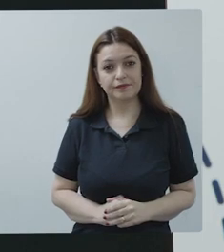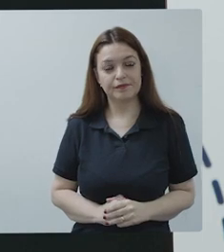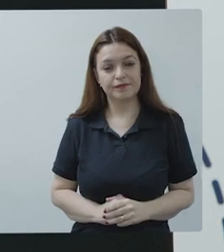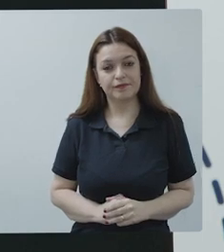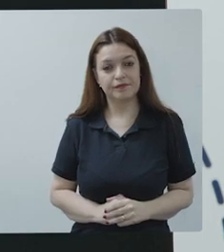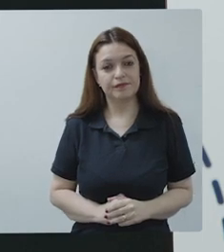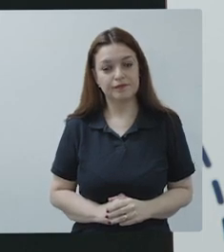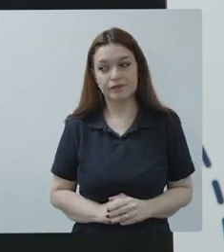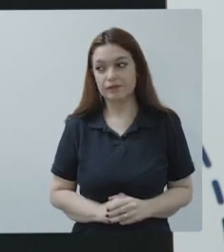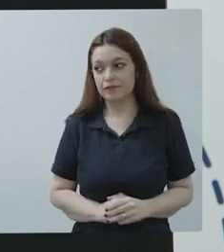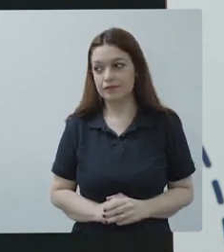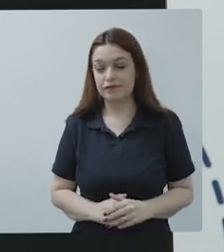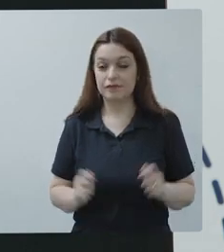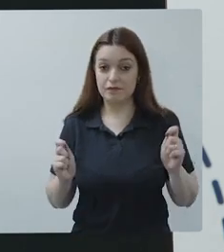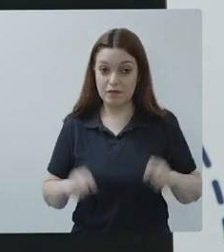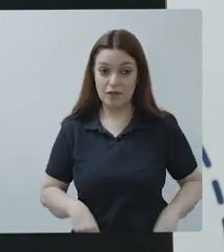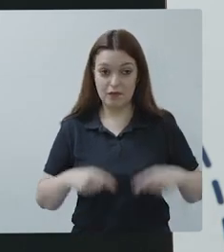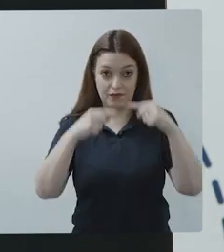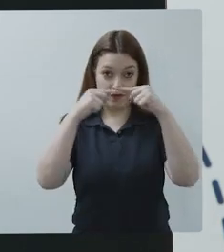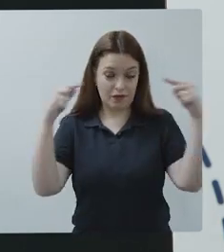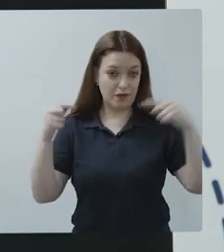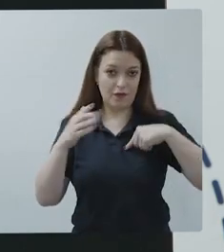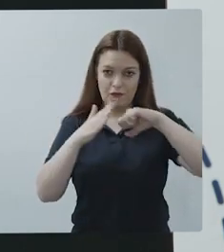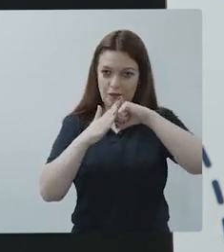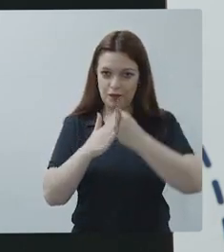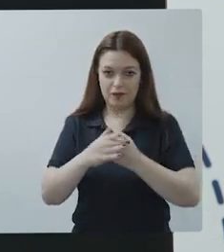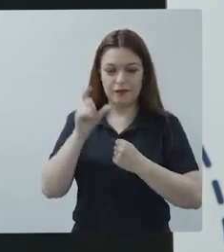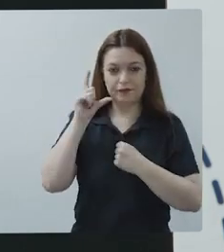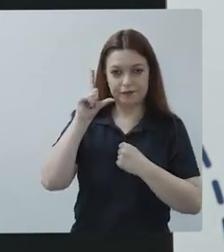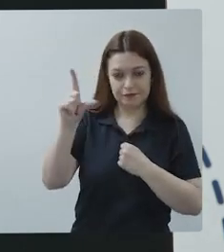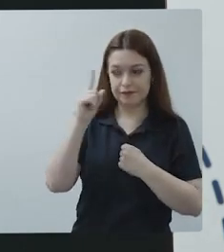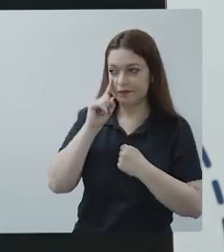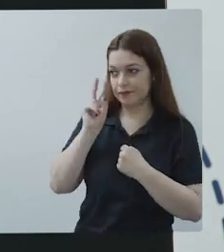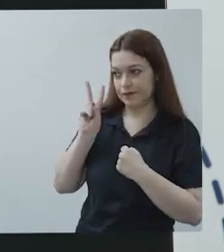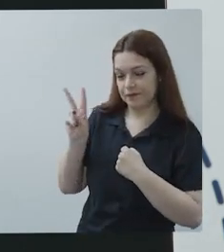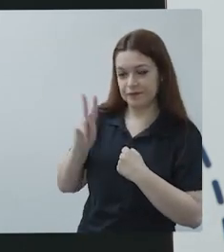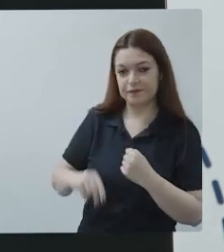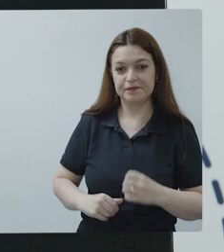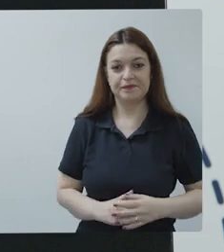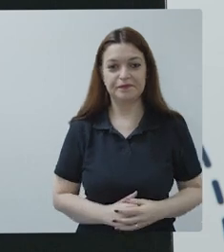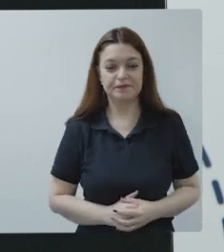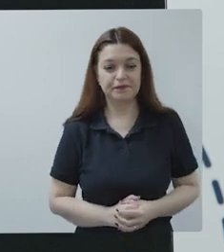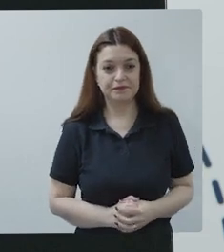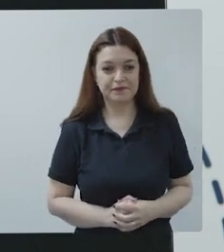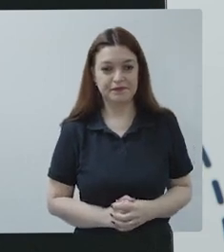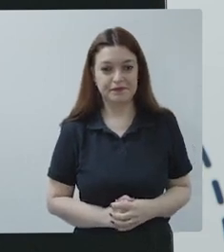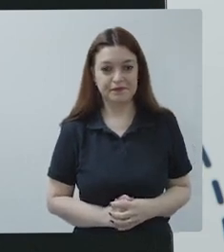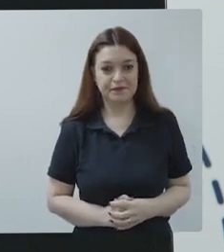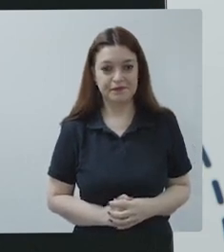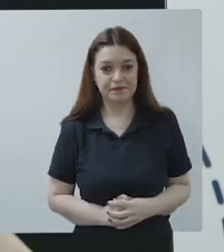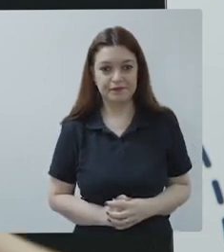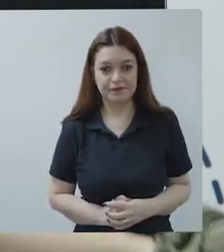na horizontal, eu não vou deixar. Então, eu vou colocar o meu ratinho ali. Uhum. Vou